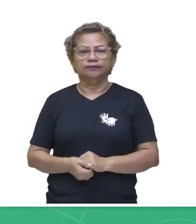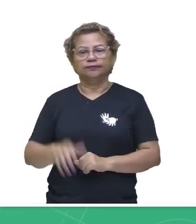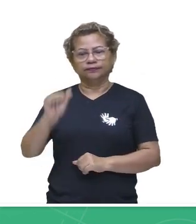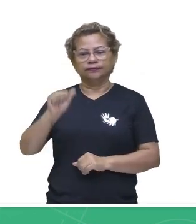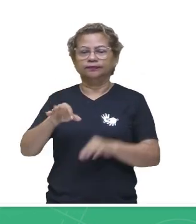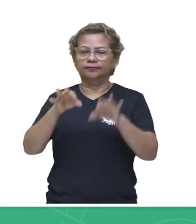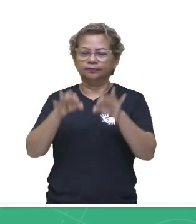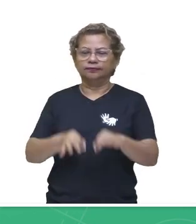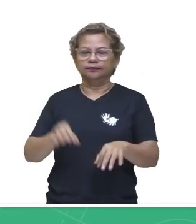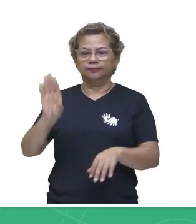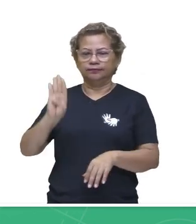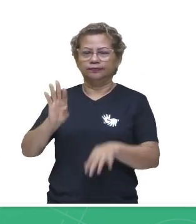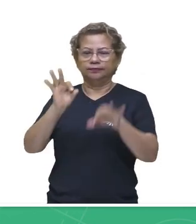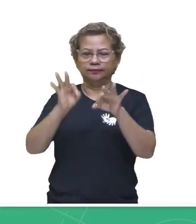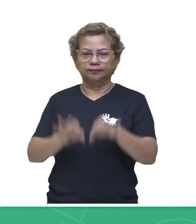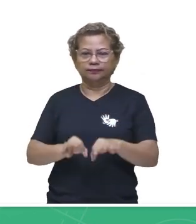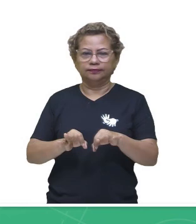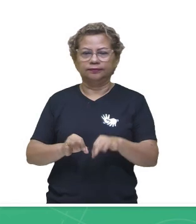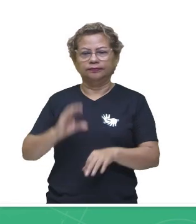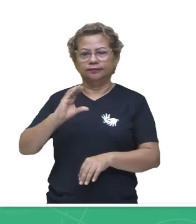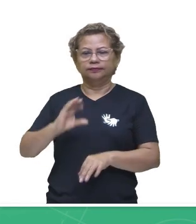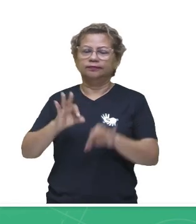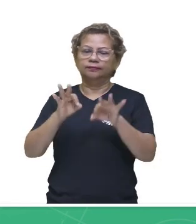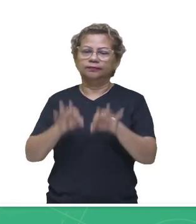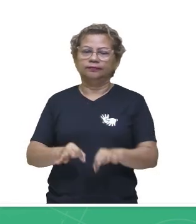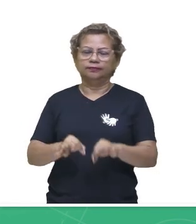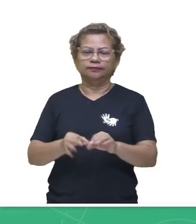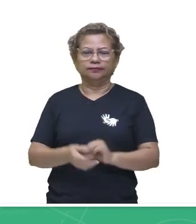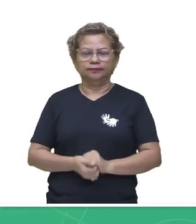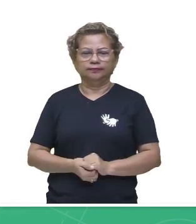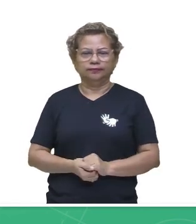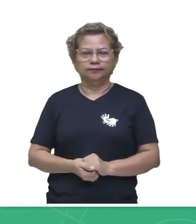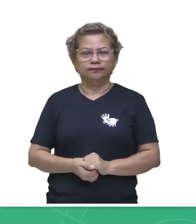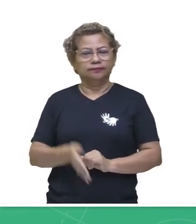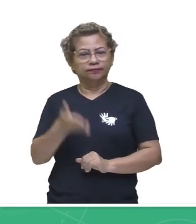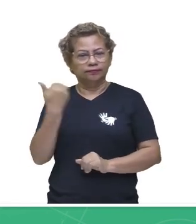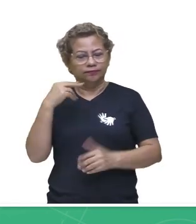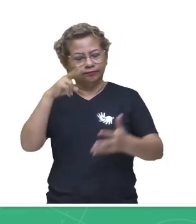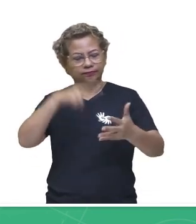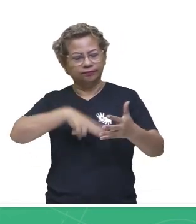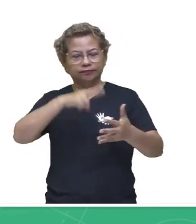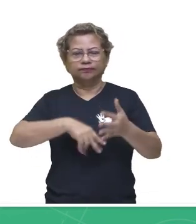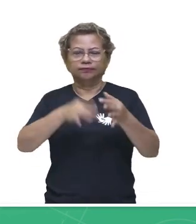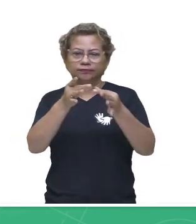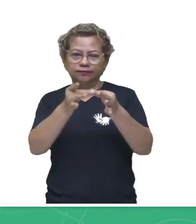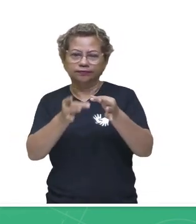a letra B e a letra C estão corretas, certo? Vamos então para o nosso comentário.